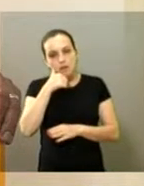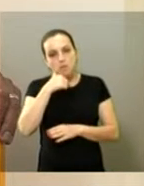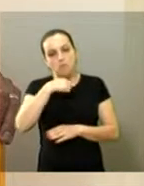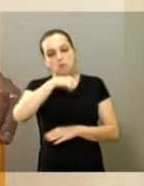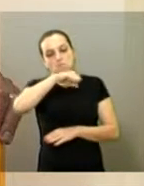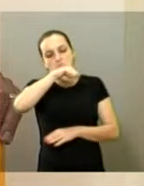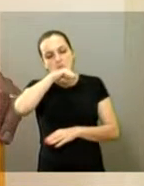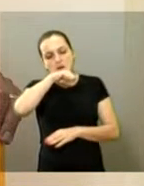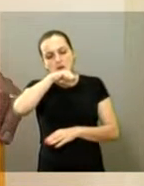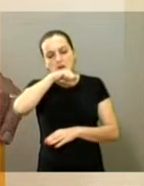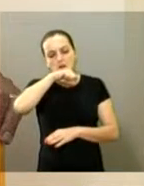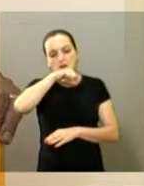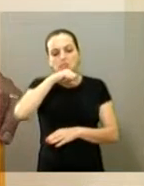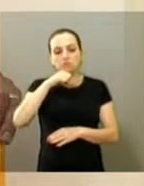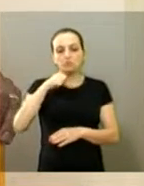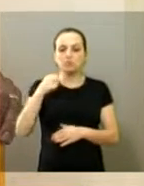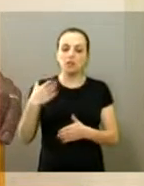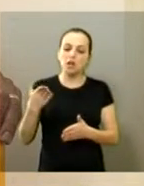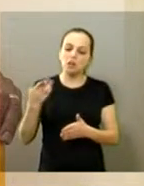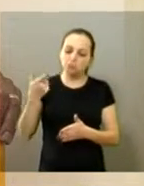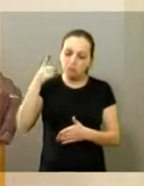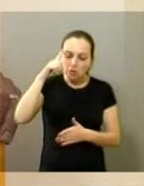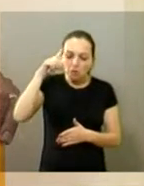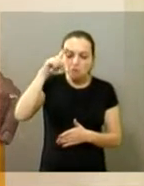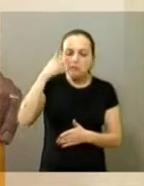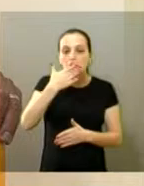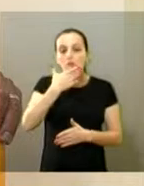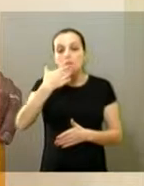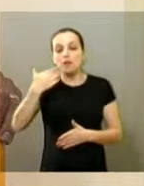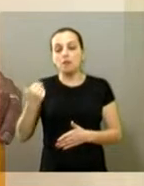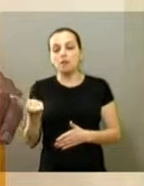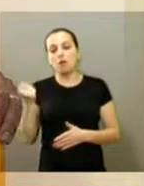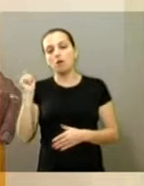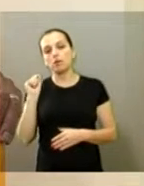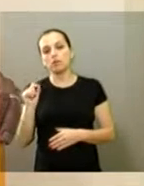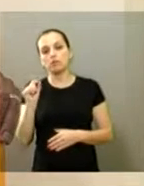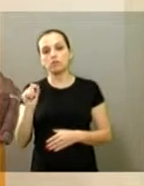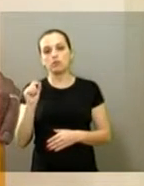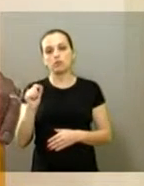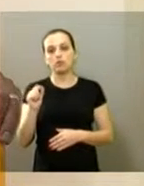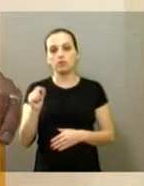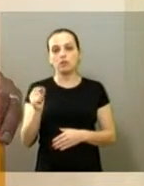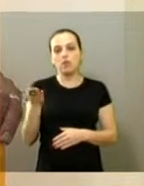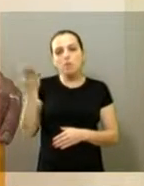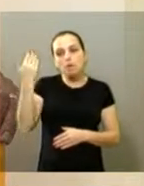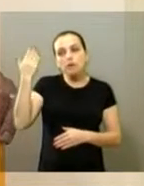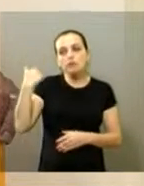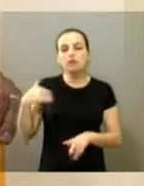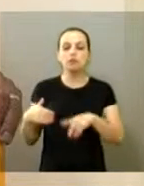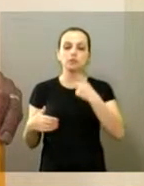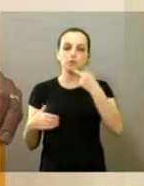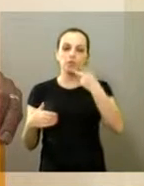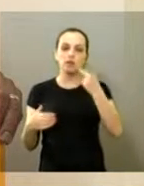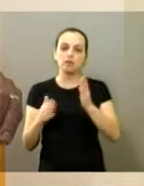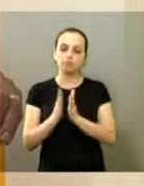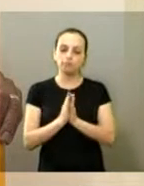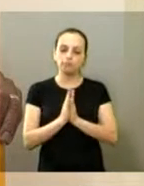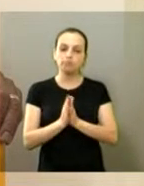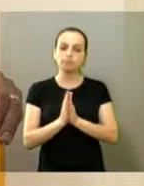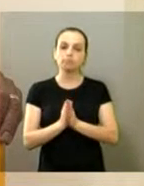Deus tá aí cada dia melhor. Eu acho que, como eu disse na sessão passada, né, as